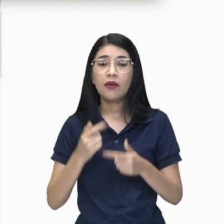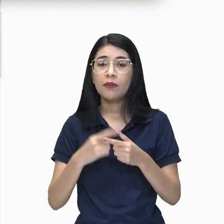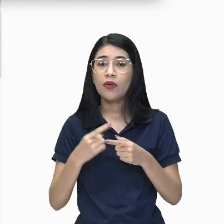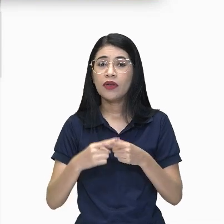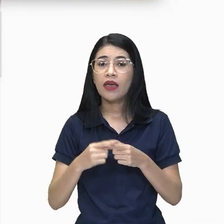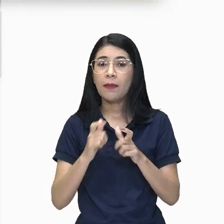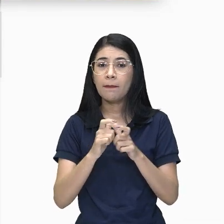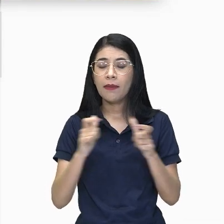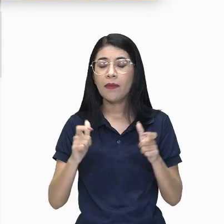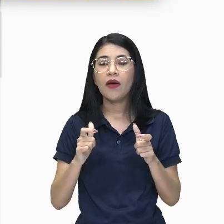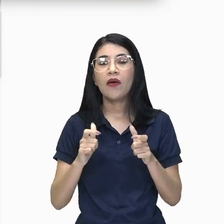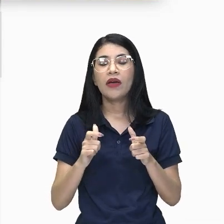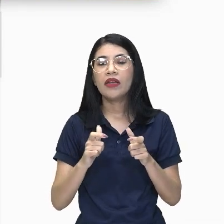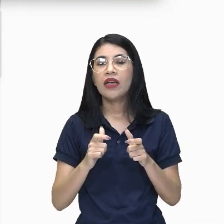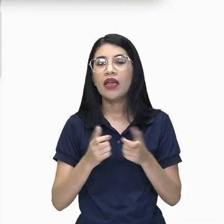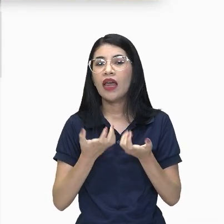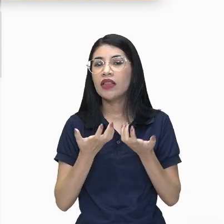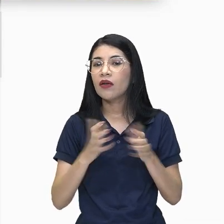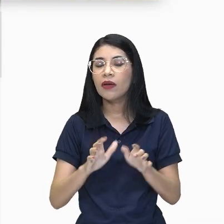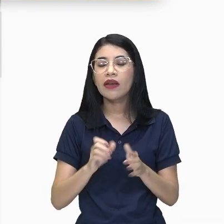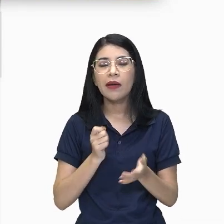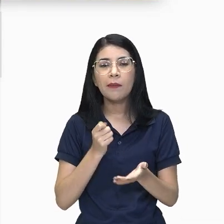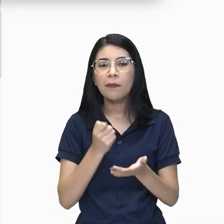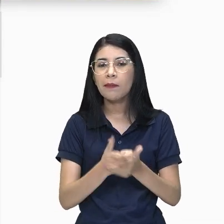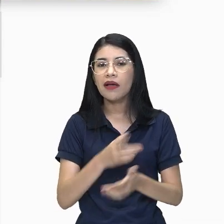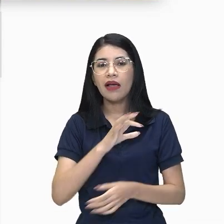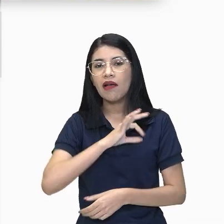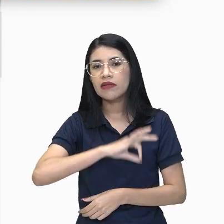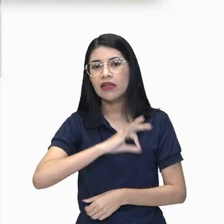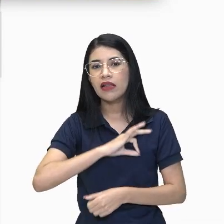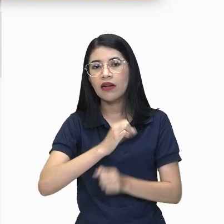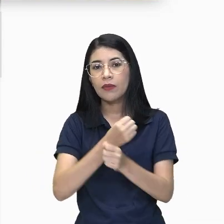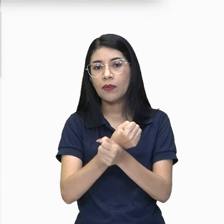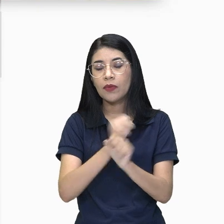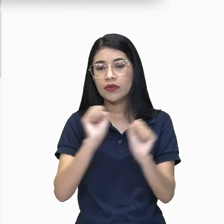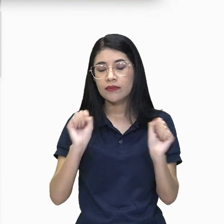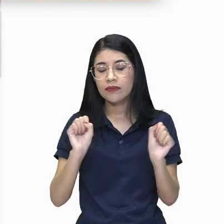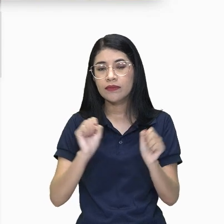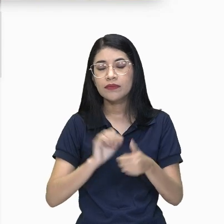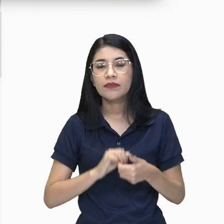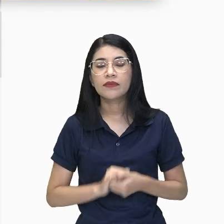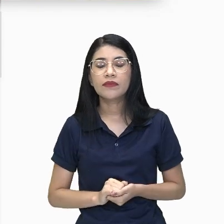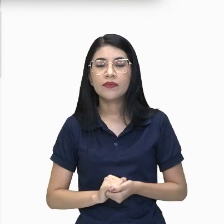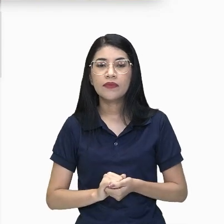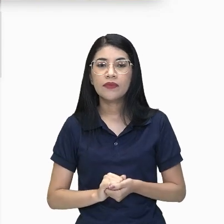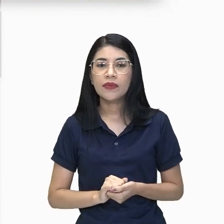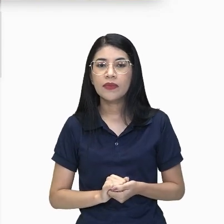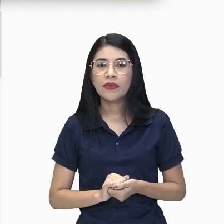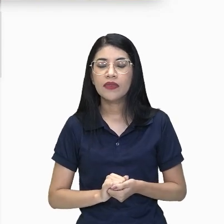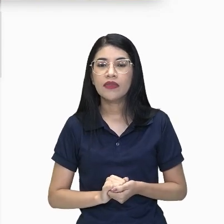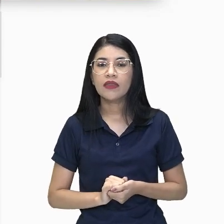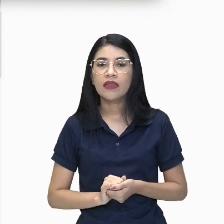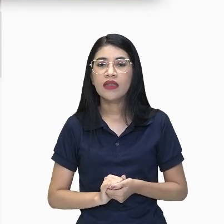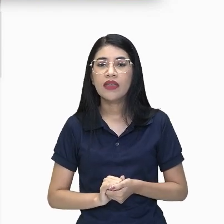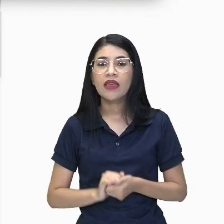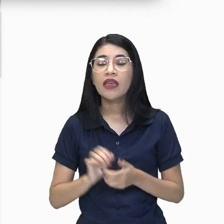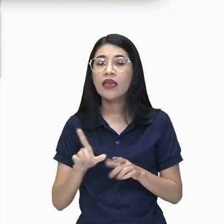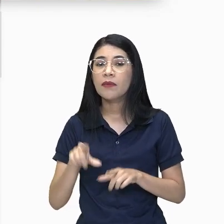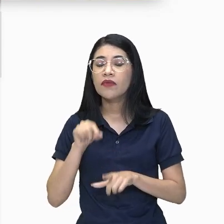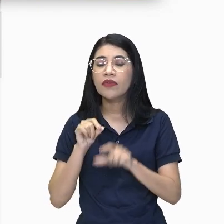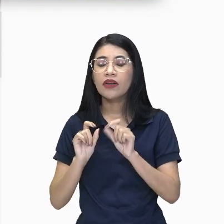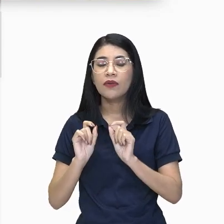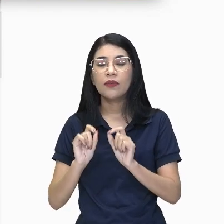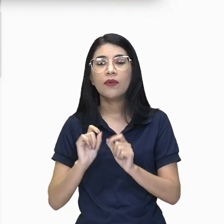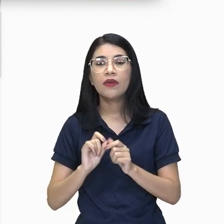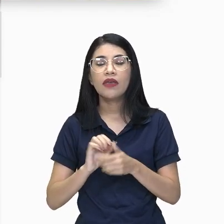escravos se negavam a pagar salários para os seus ex-escravizados, ali depois da abolição, e preferiu então contratar